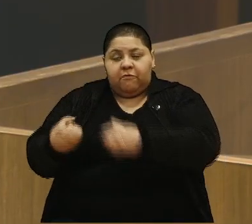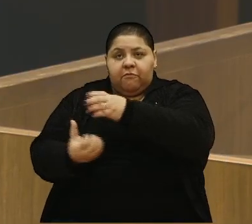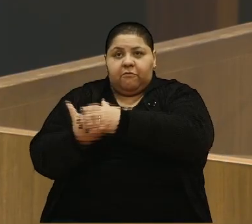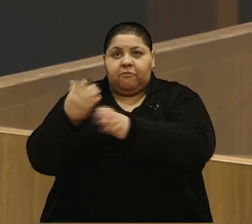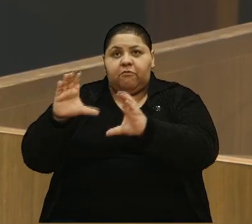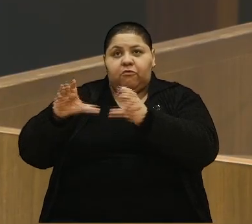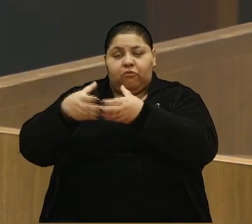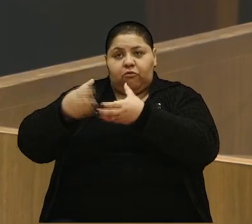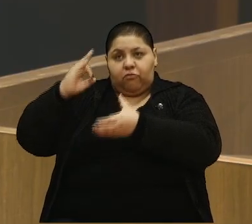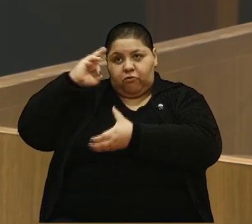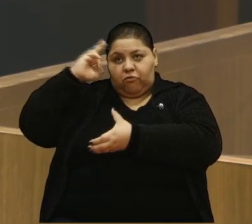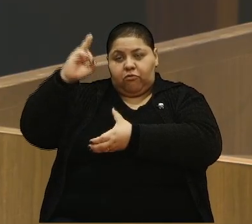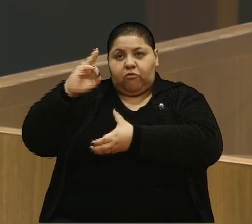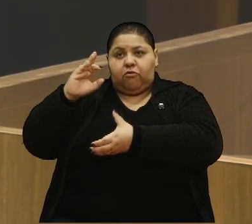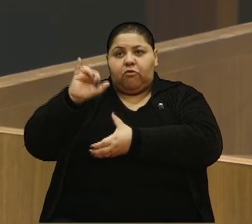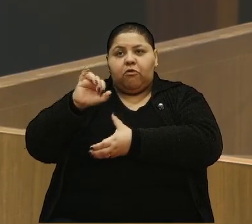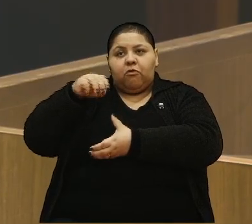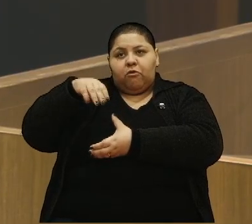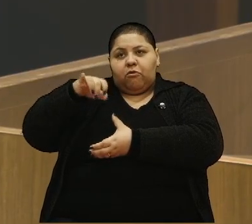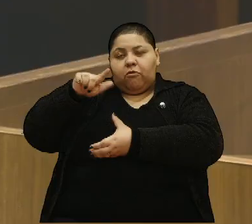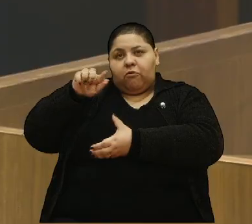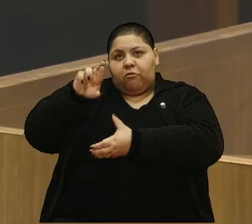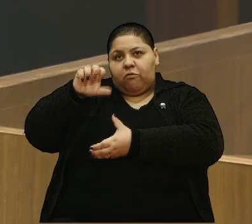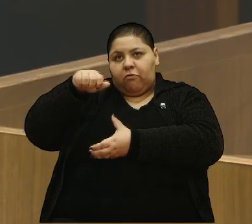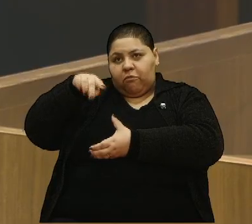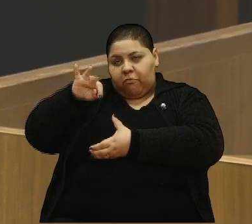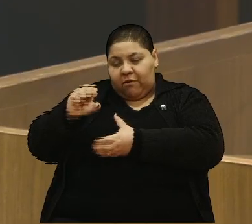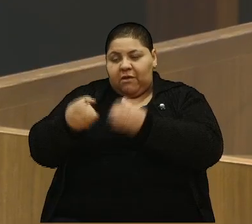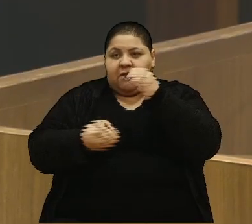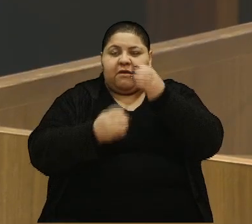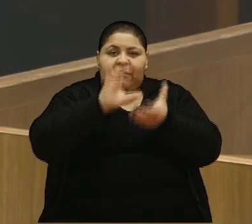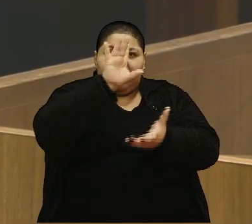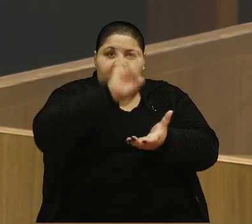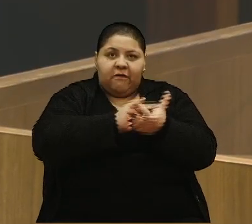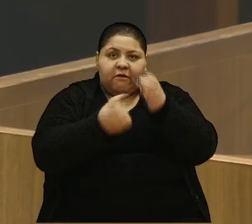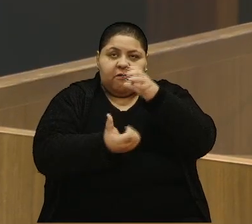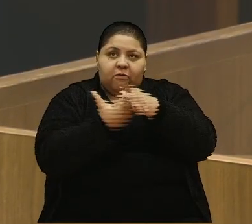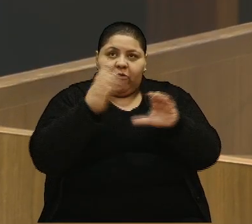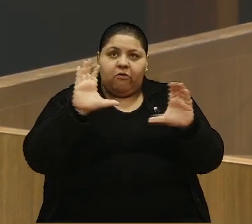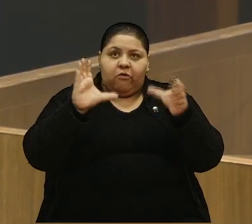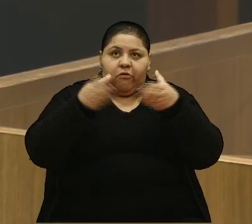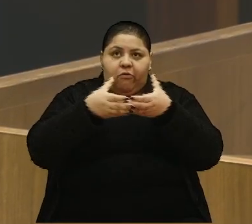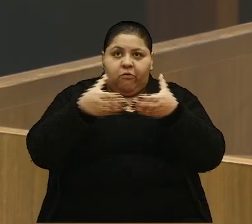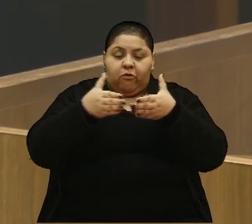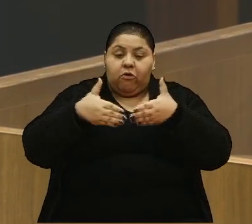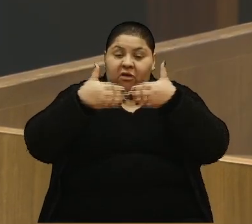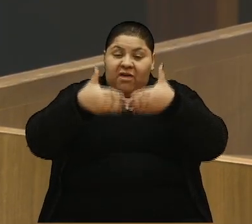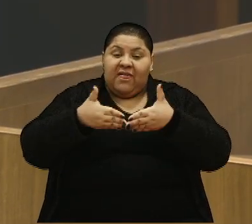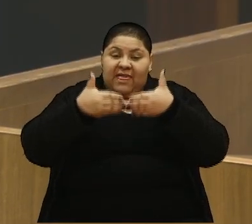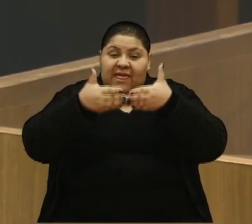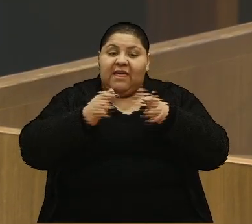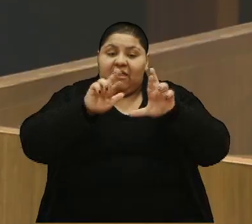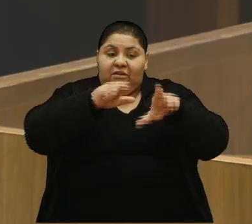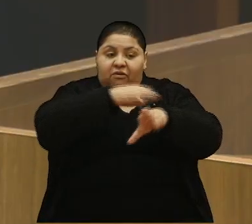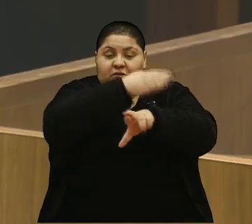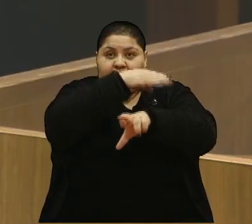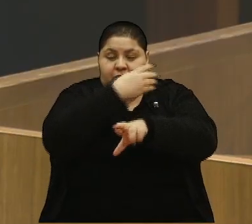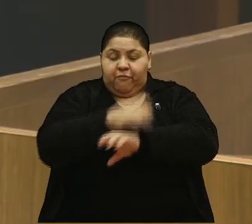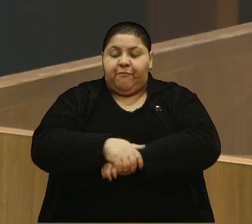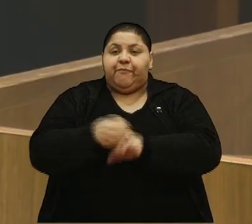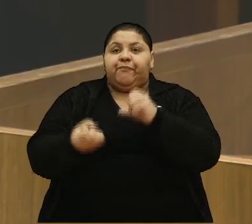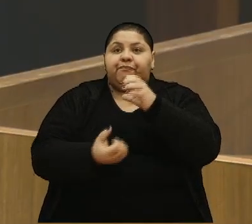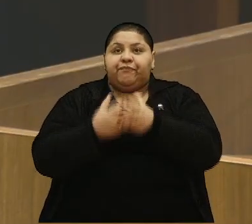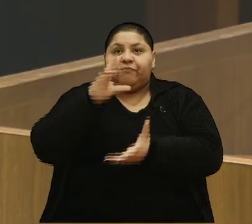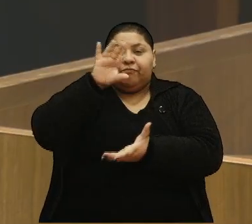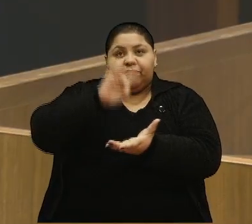Escoteiro Imigrante, que idealizou a criação de um grupo escoteiro da modalidade marítima da região serrana. A fundação oficial ocorreu